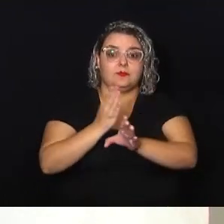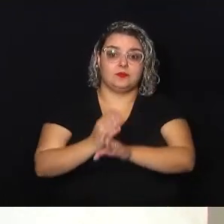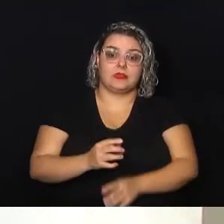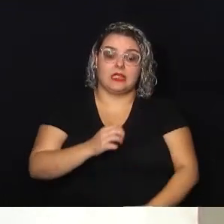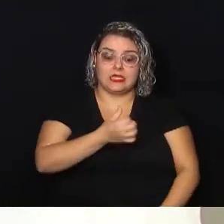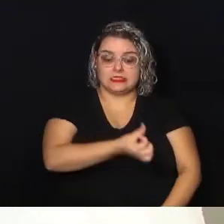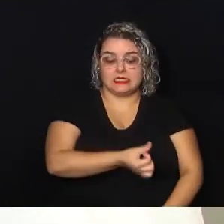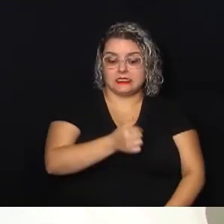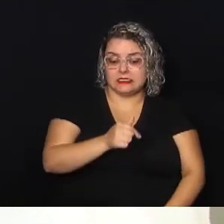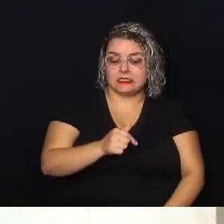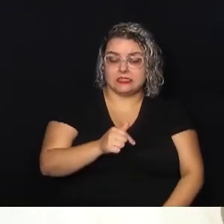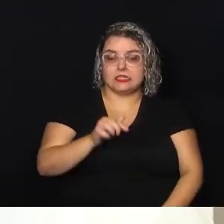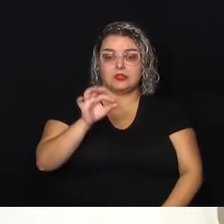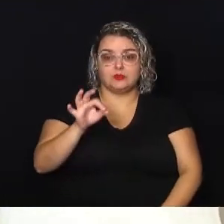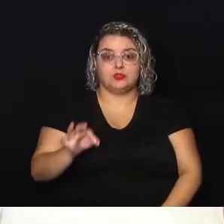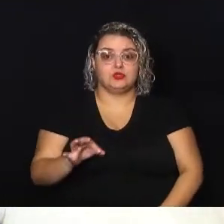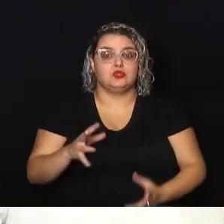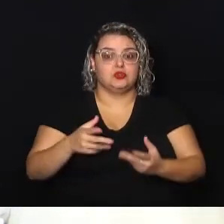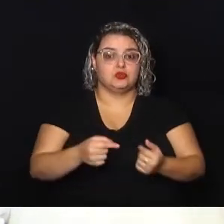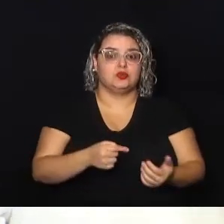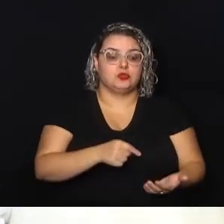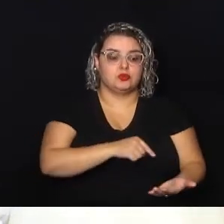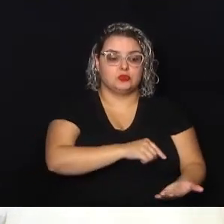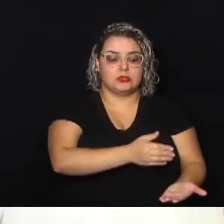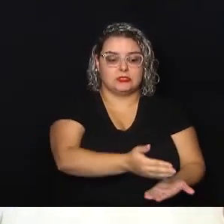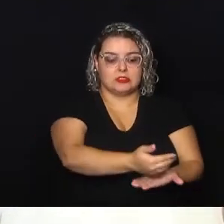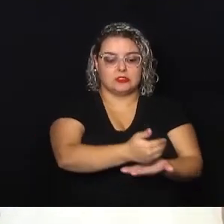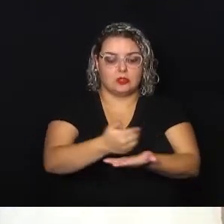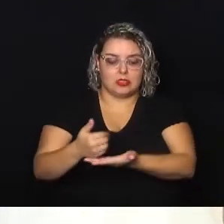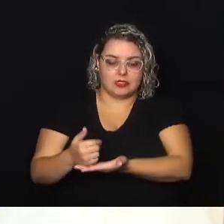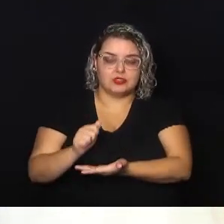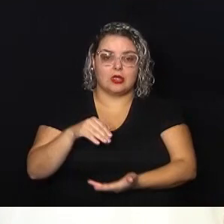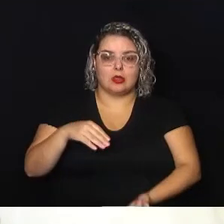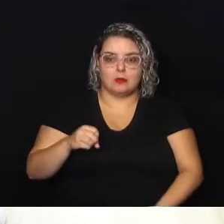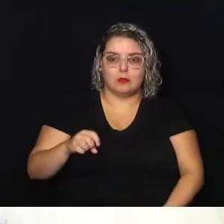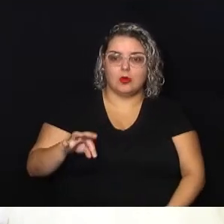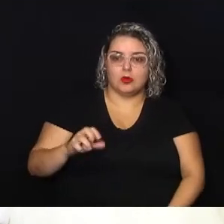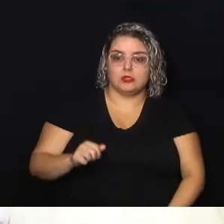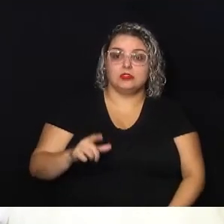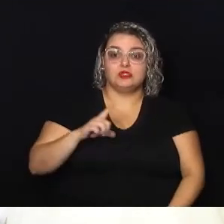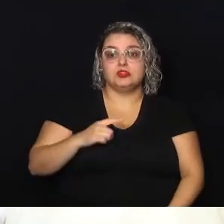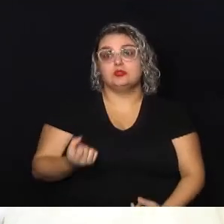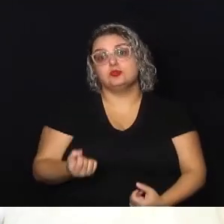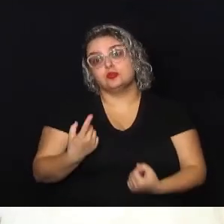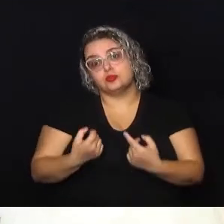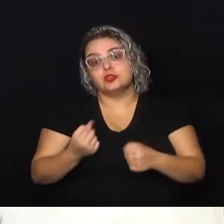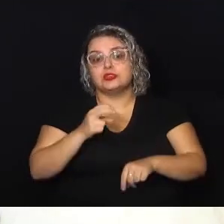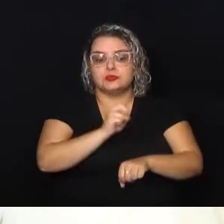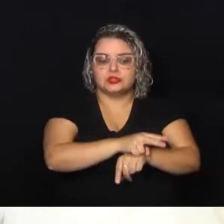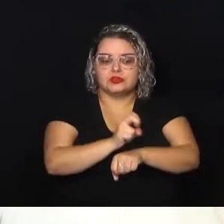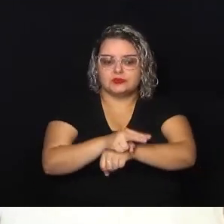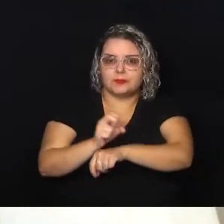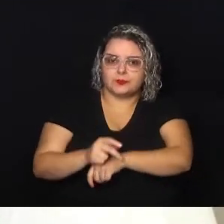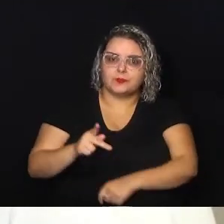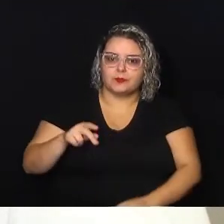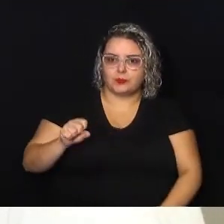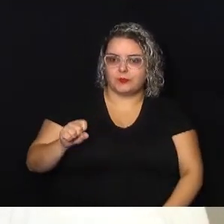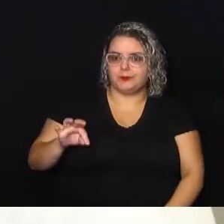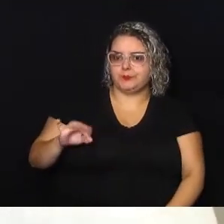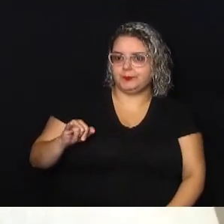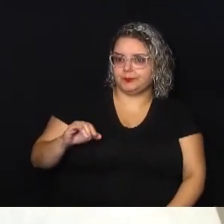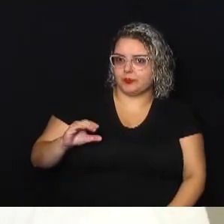identificadas 67% das amostras continham algum tipo né de resíduo de pesticida